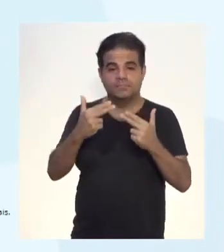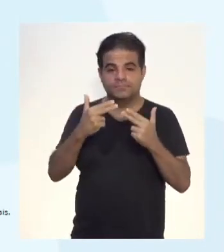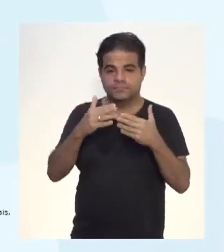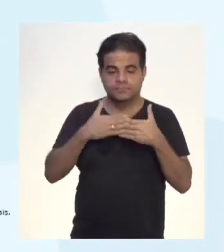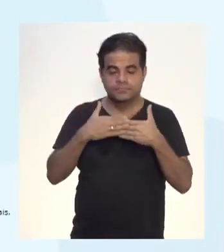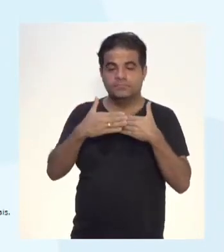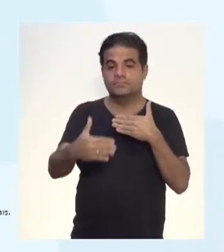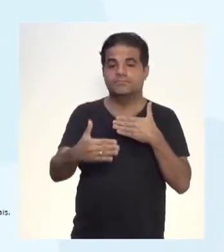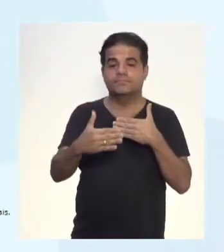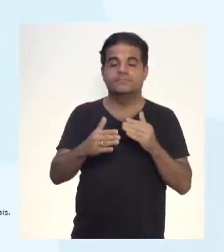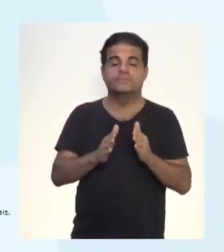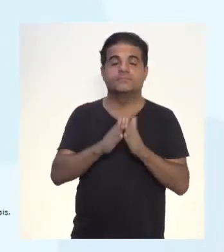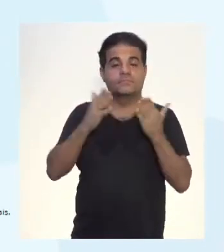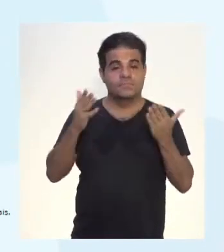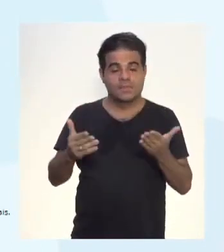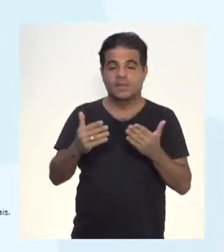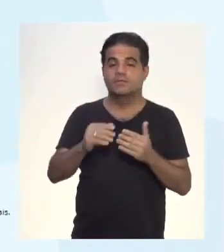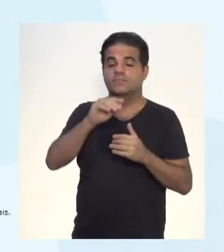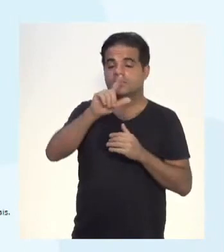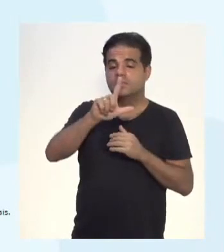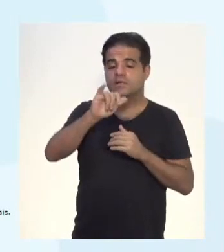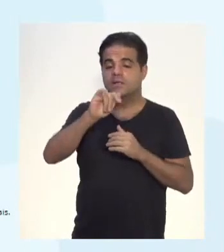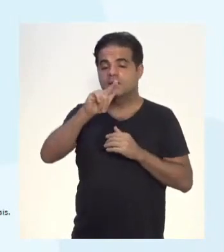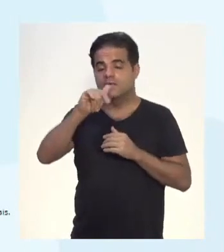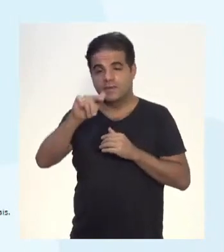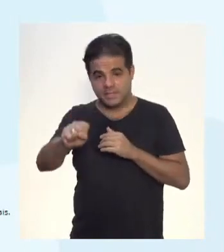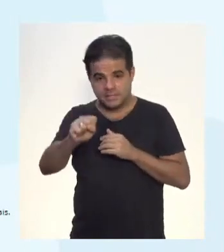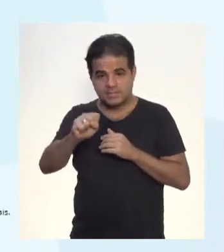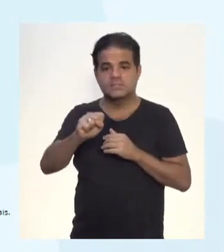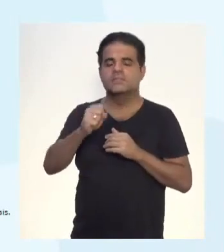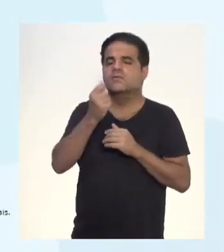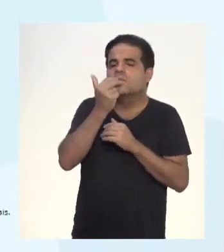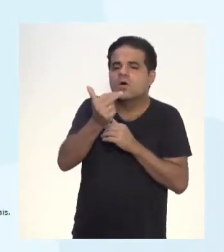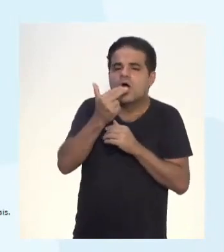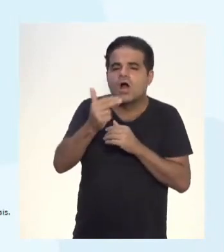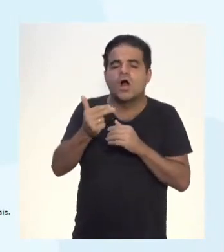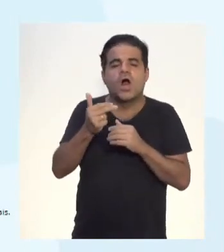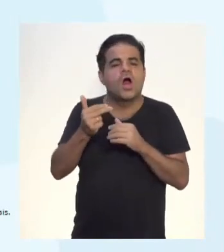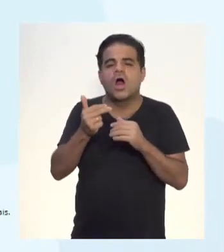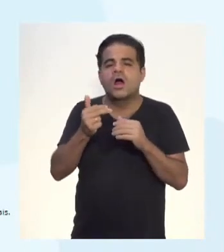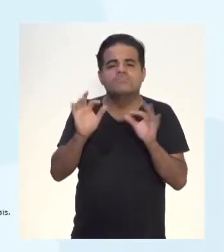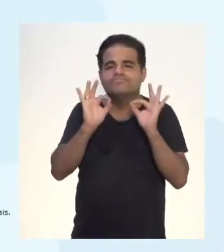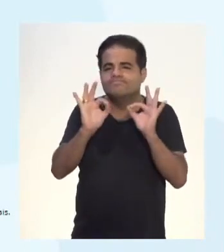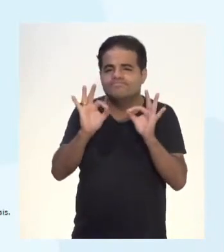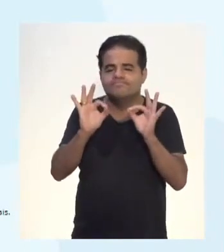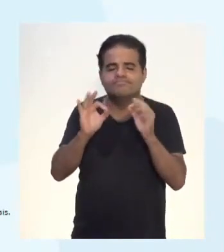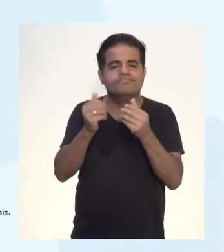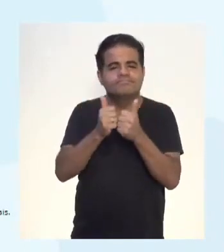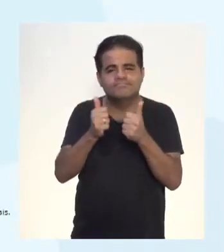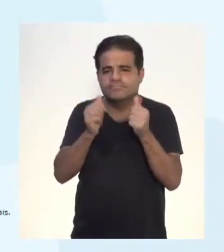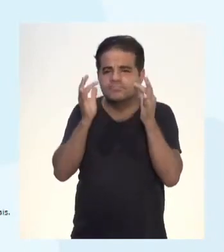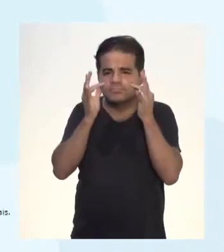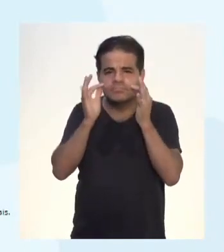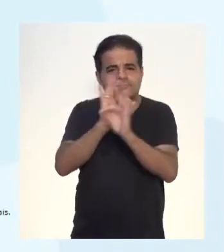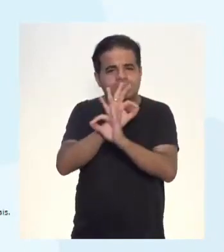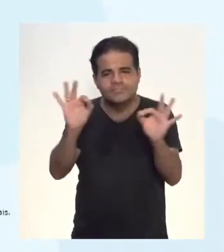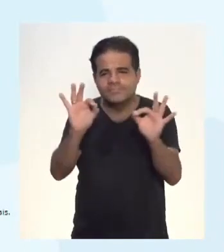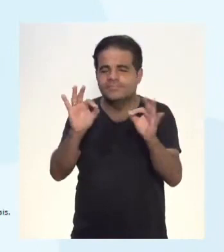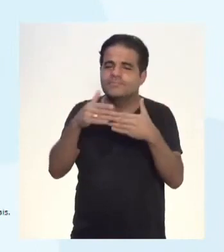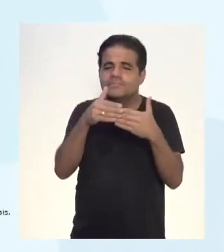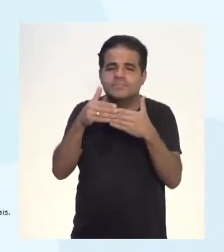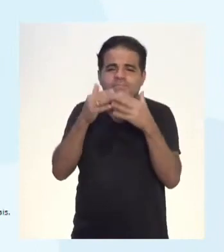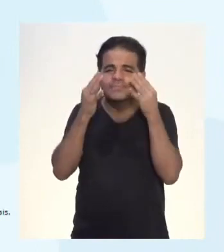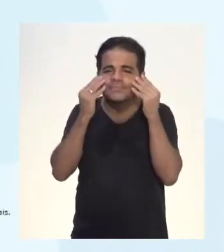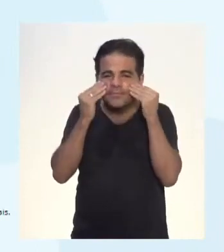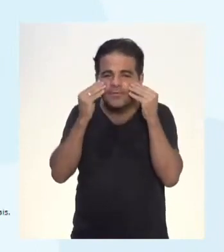básico. Que é um lilazinho. Um lilazinho, uma coisa assim, ó, Bebê. bem fofa, bem bebê, bem nenenzinha.